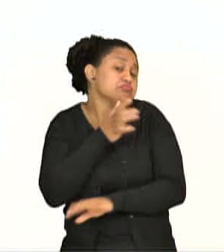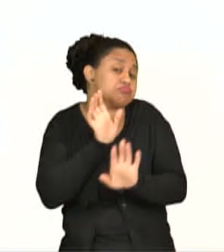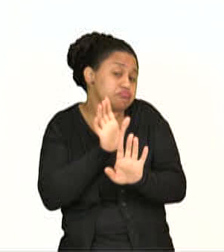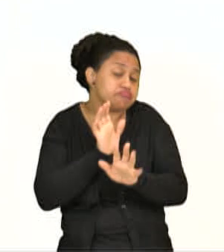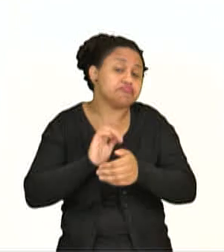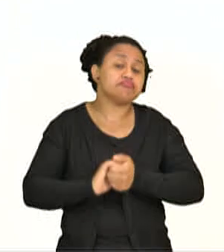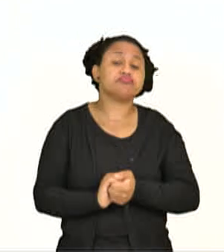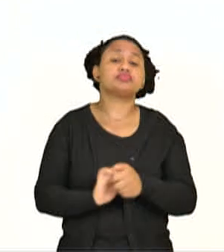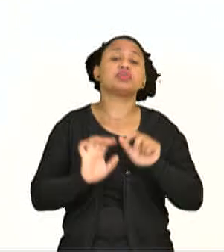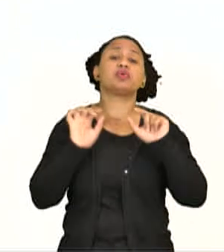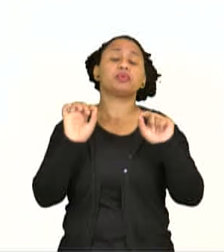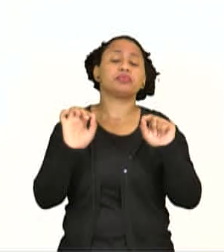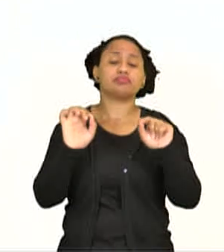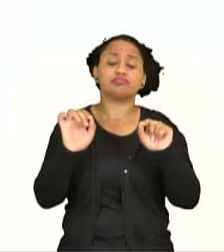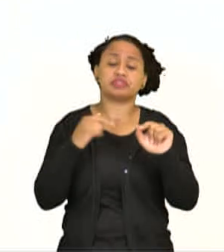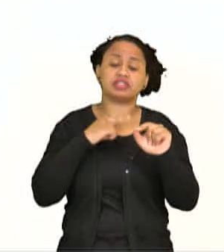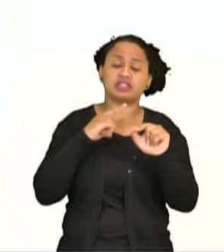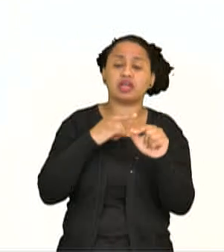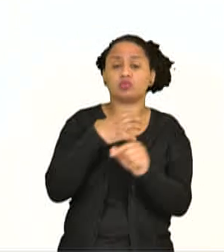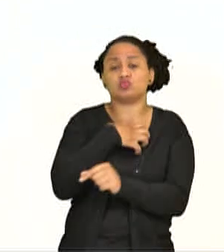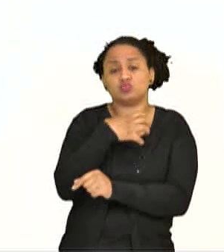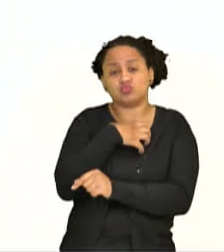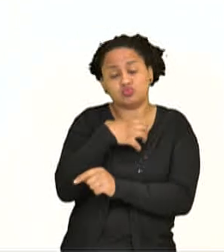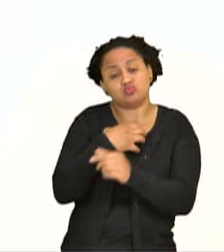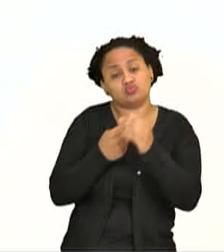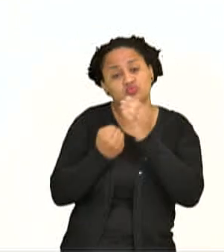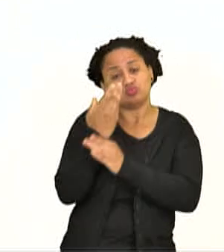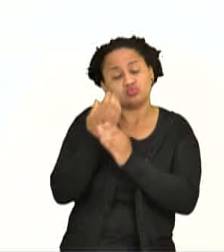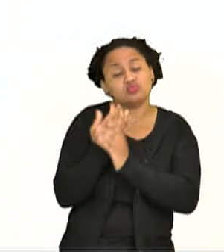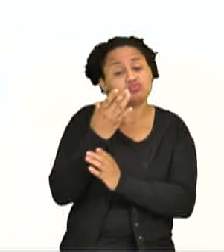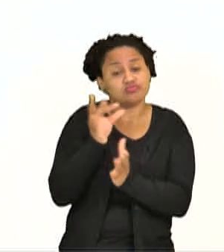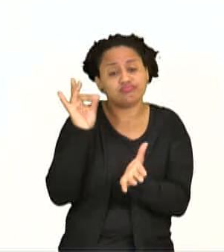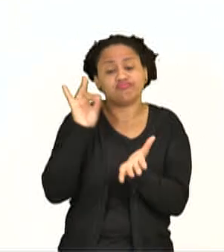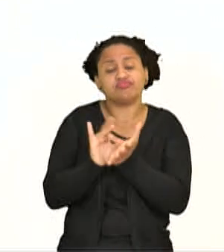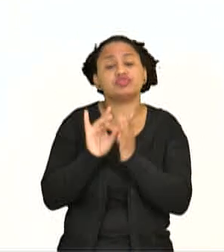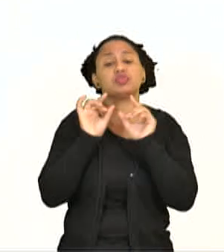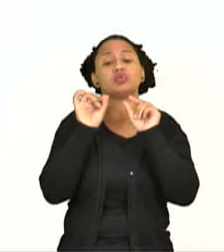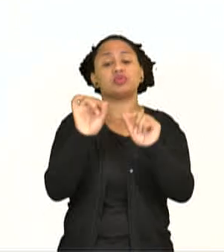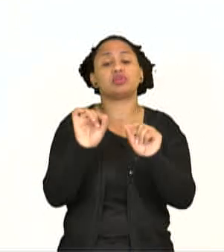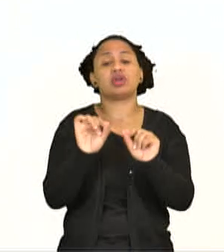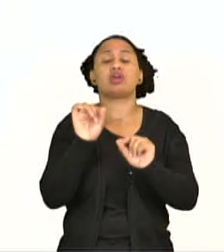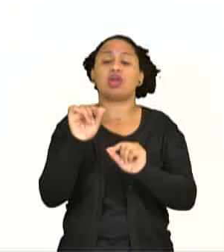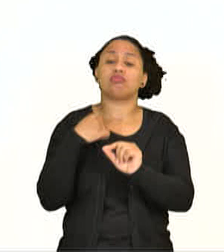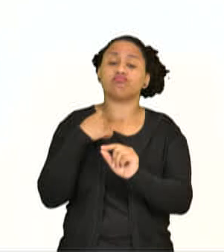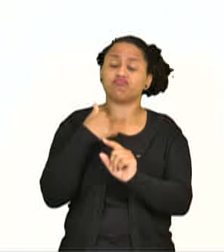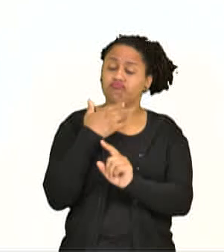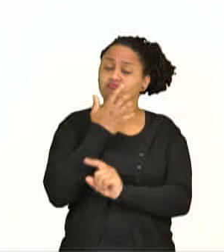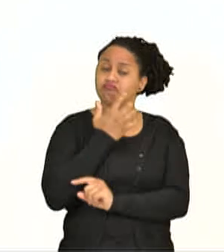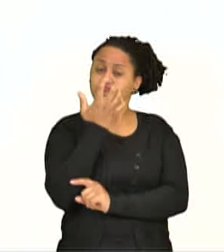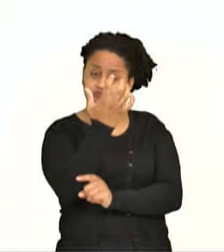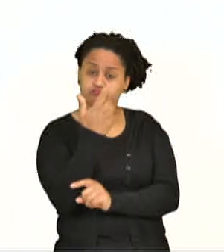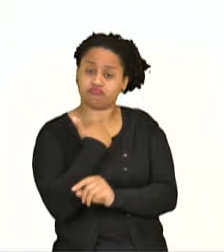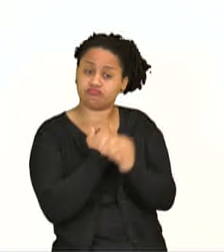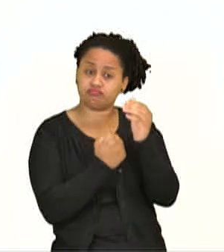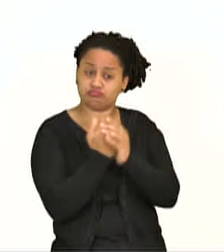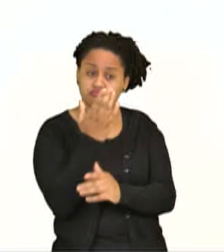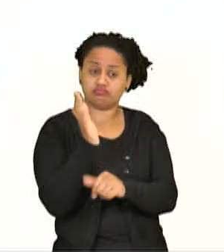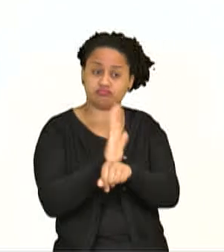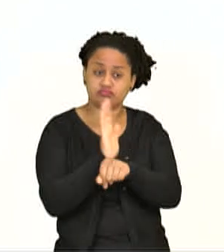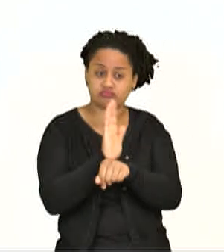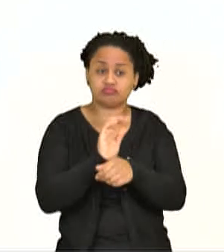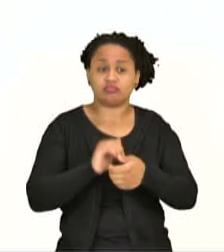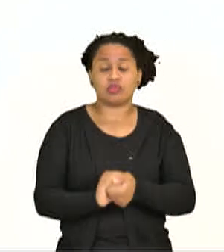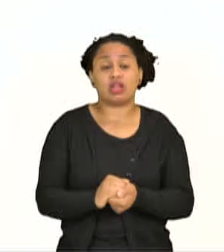se conforma à fórmula criada e consolidada pelos que o inspiram. No chavão